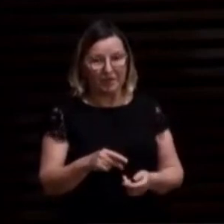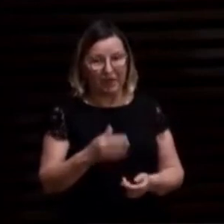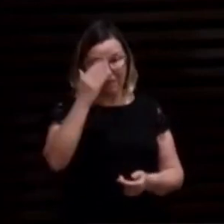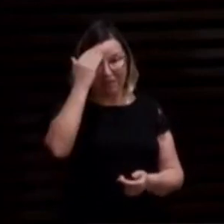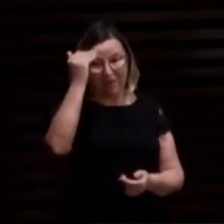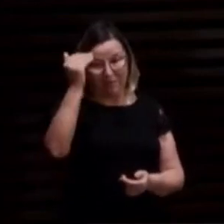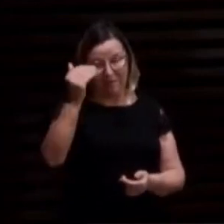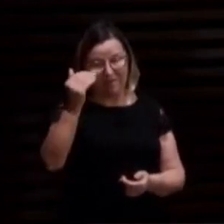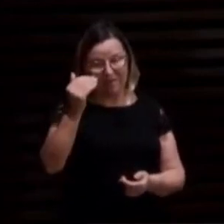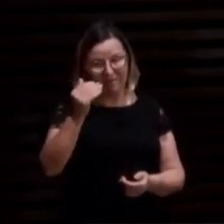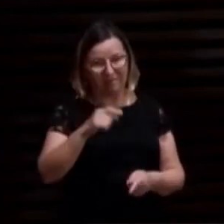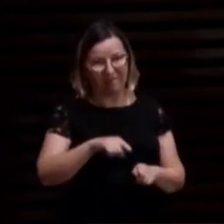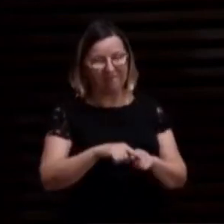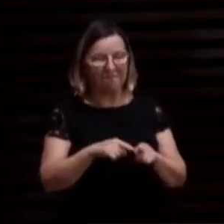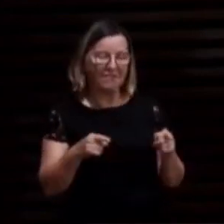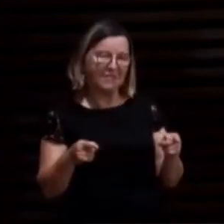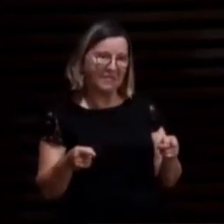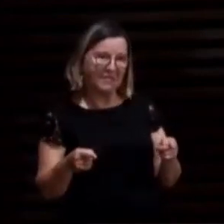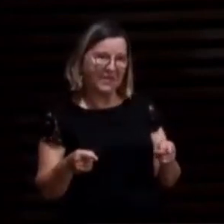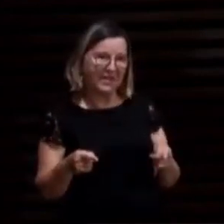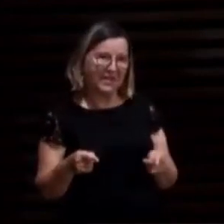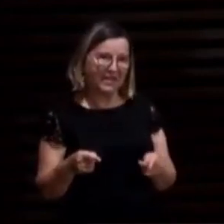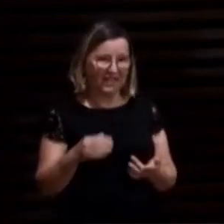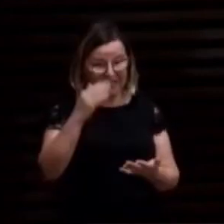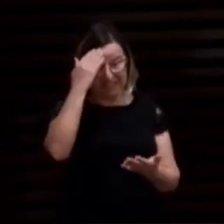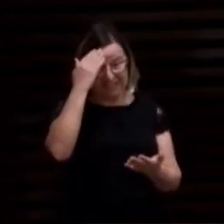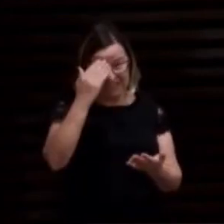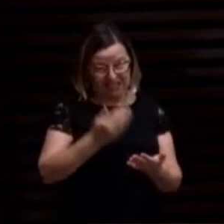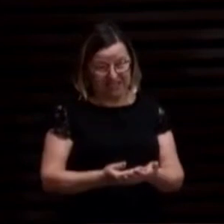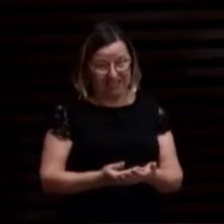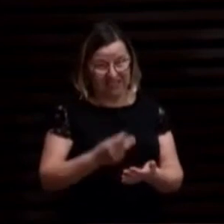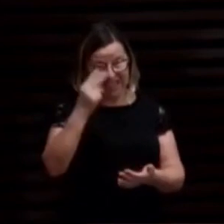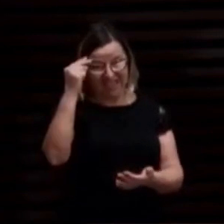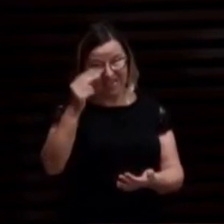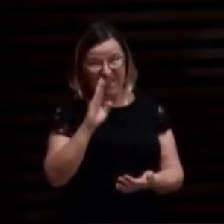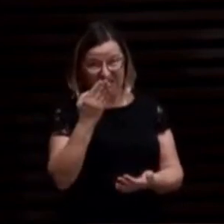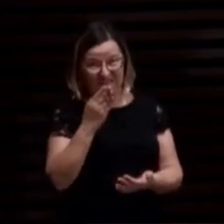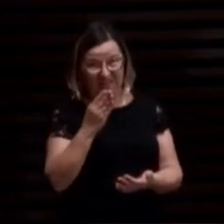cai no conto do bilhete.